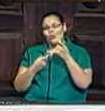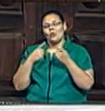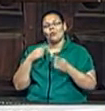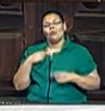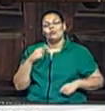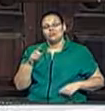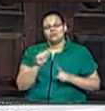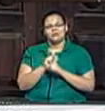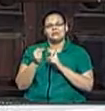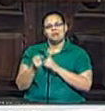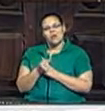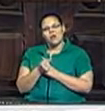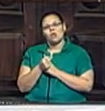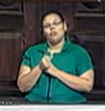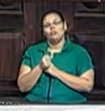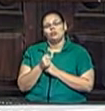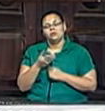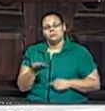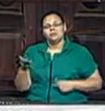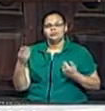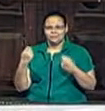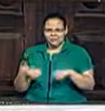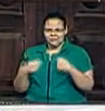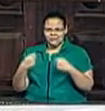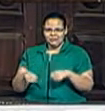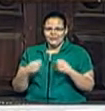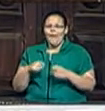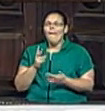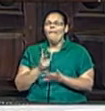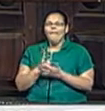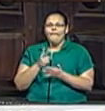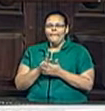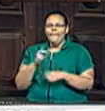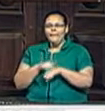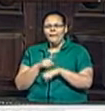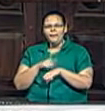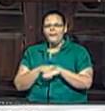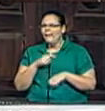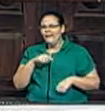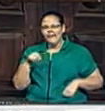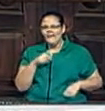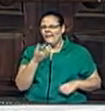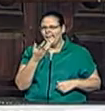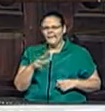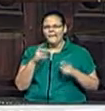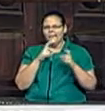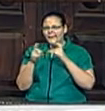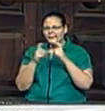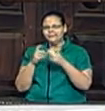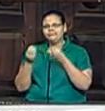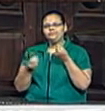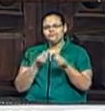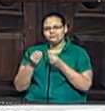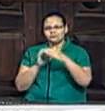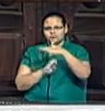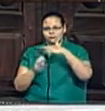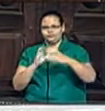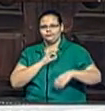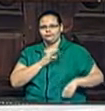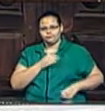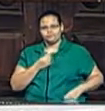desgaste social naqueles que mais precisam e, ao mesmo tempo, não querendo discutir questões como incentivo